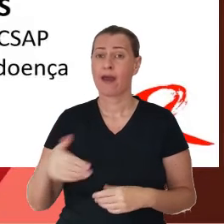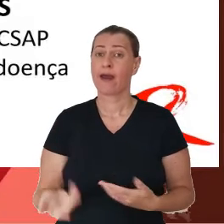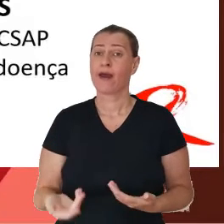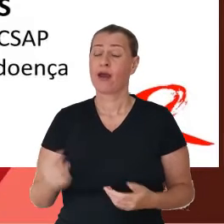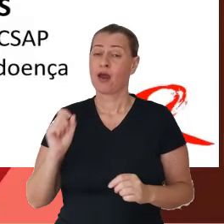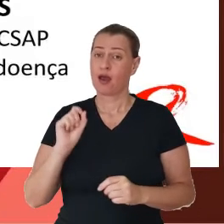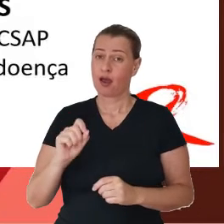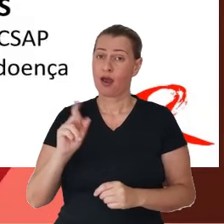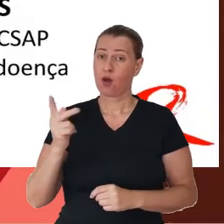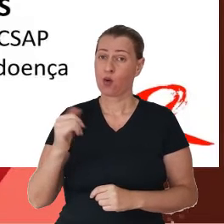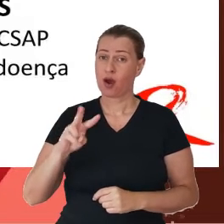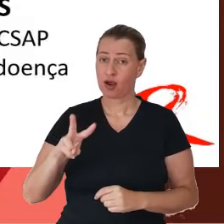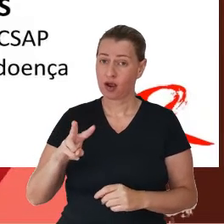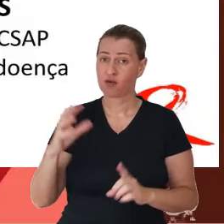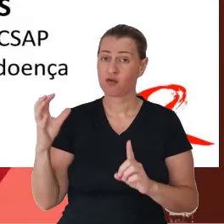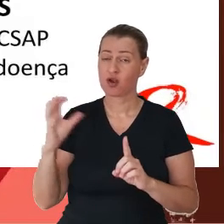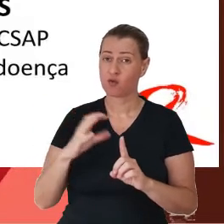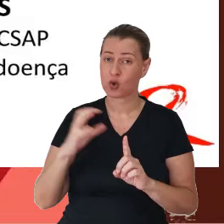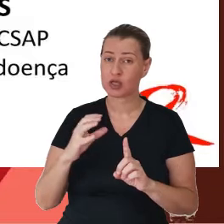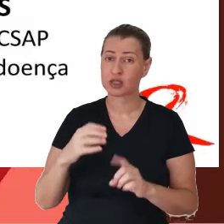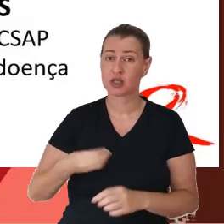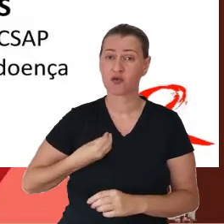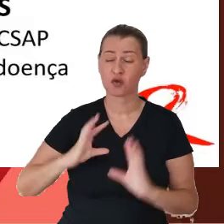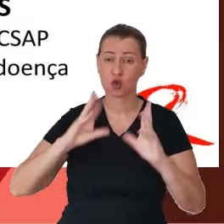nós, soropositivos ou não.